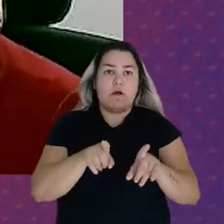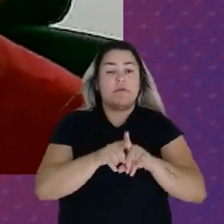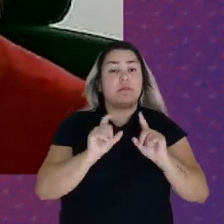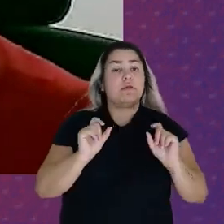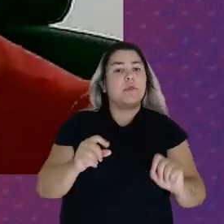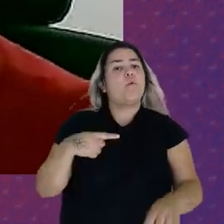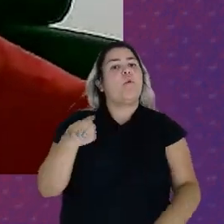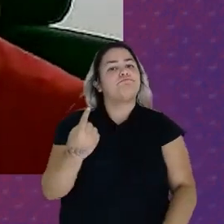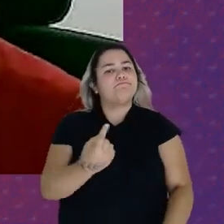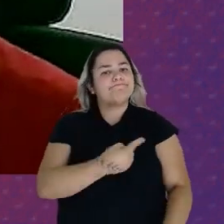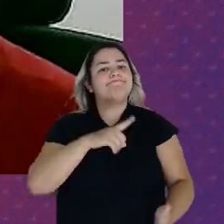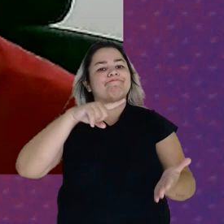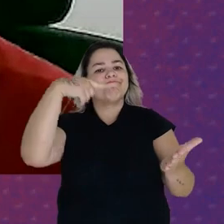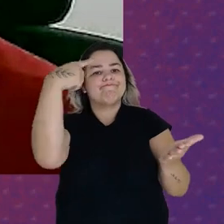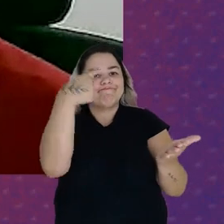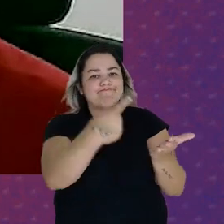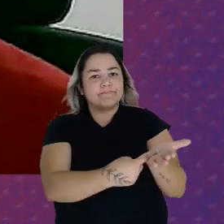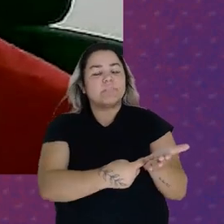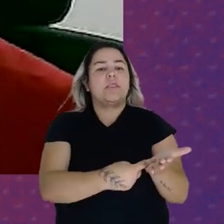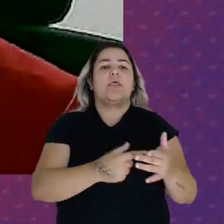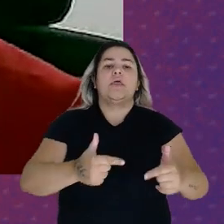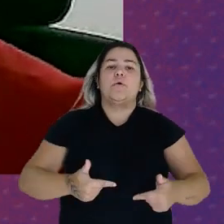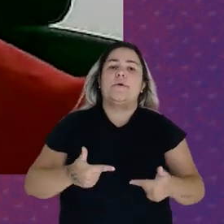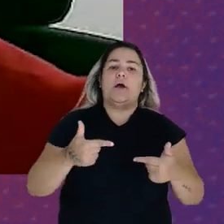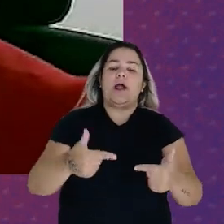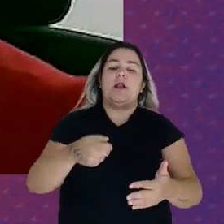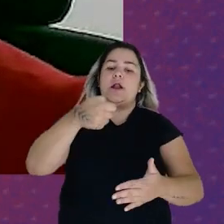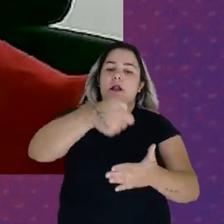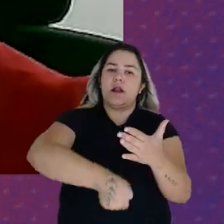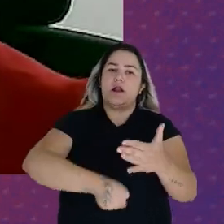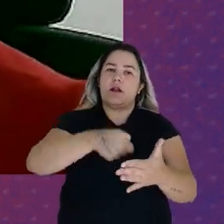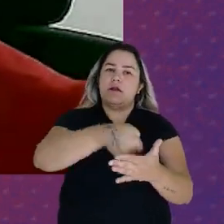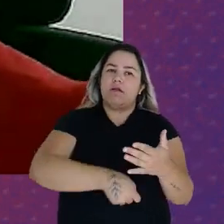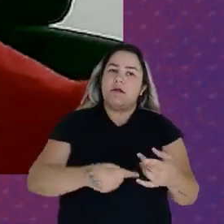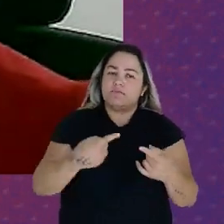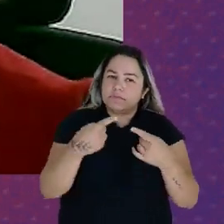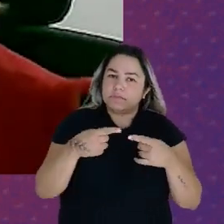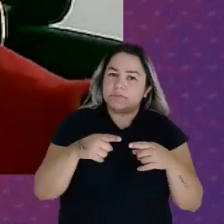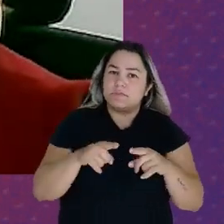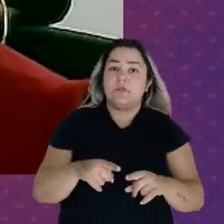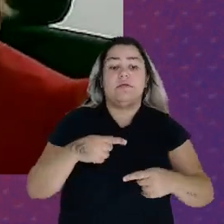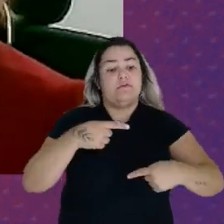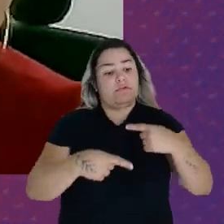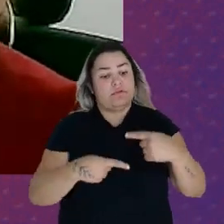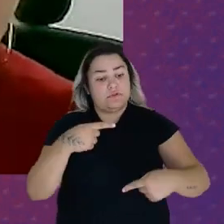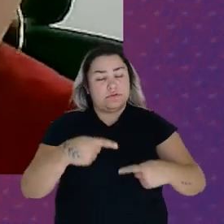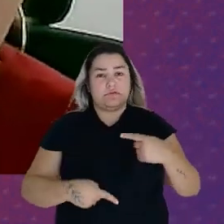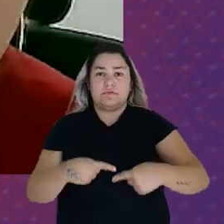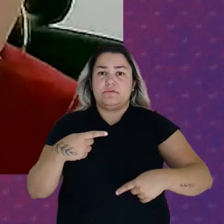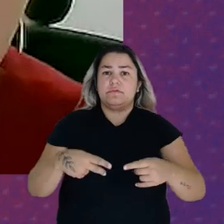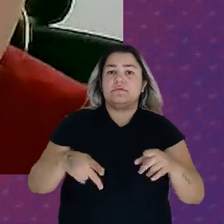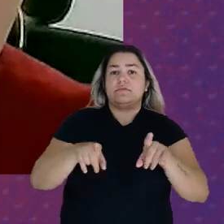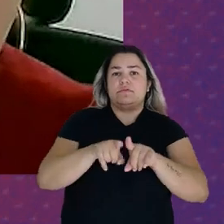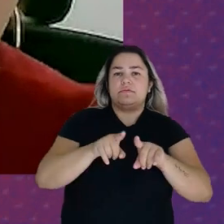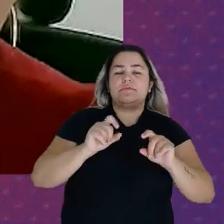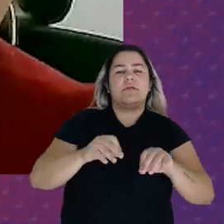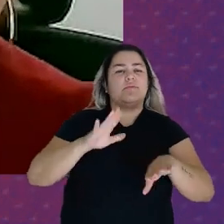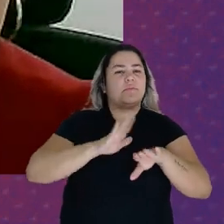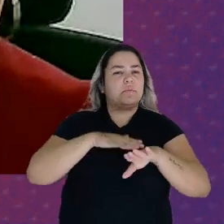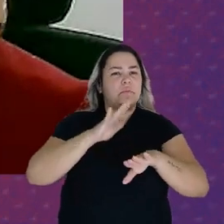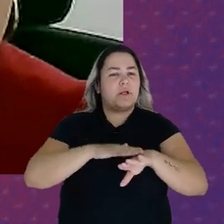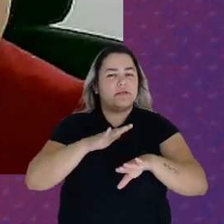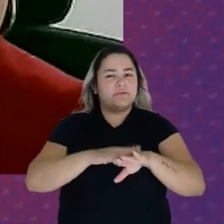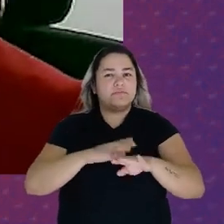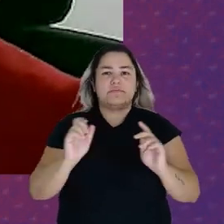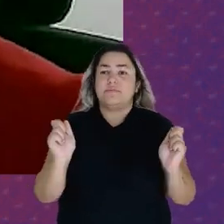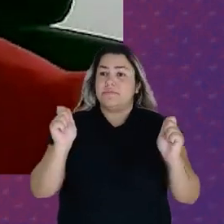nosso compromisso com a luta contra a violência política de gênero se faz cada vez mais necessário.